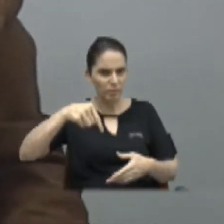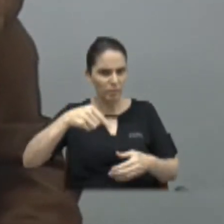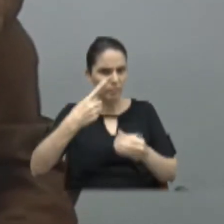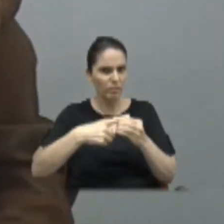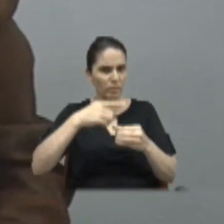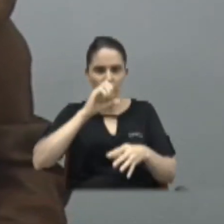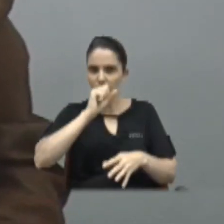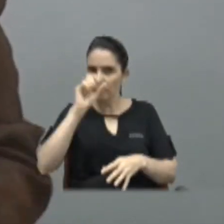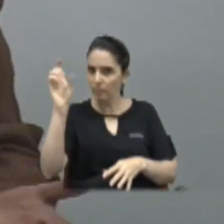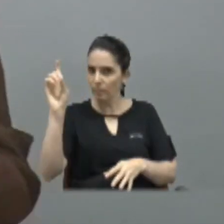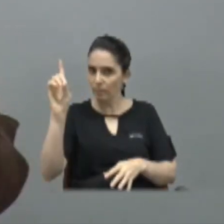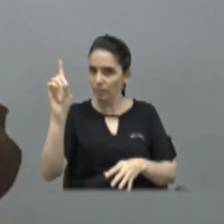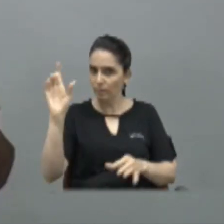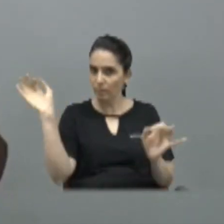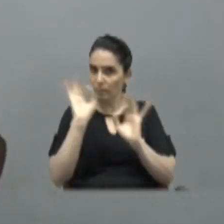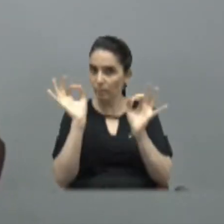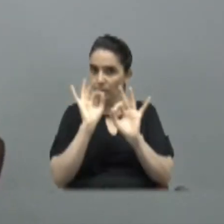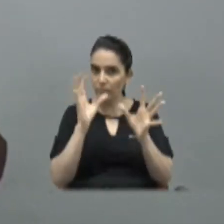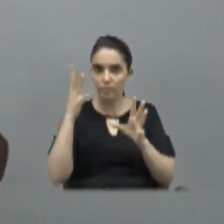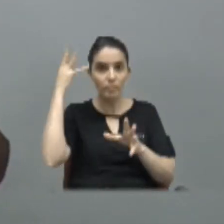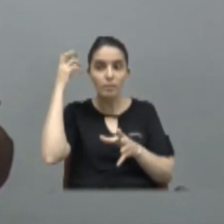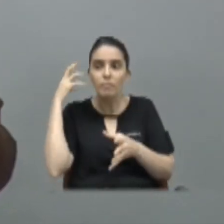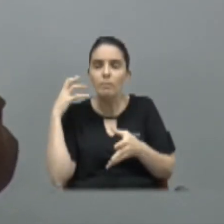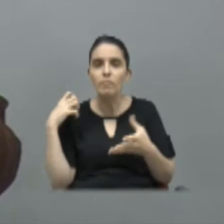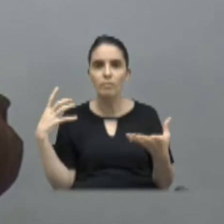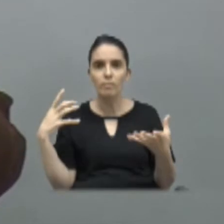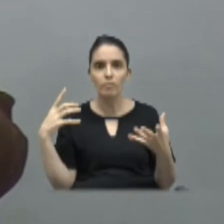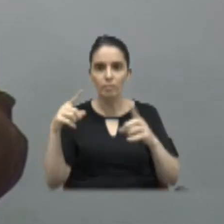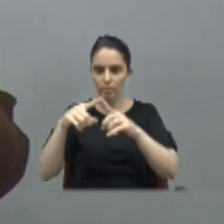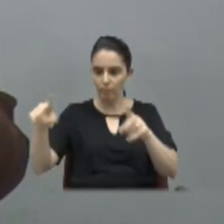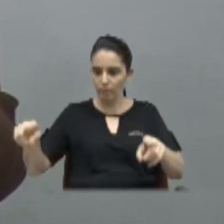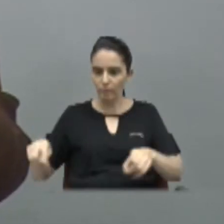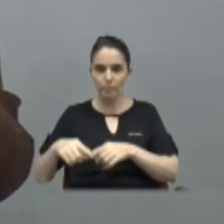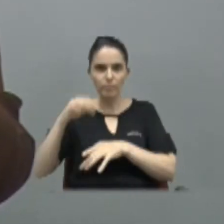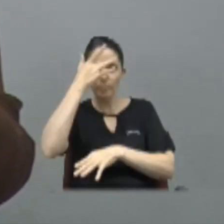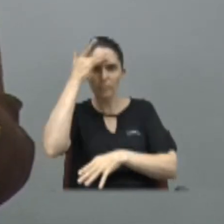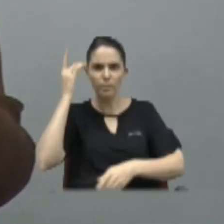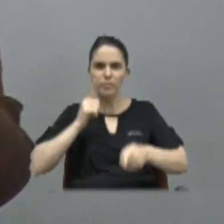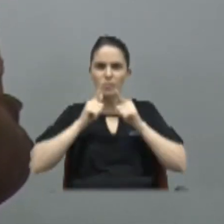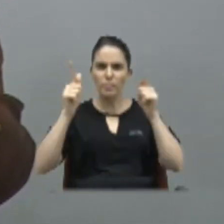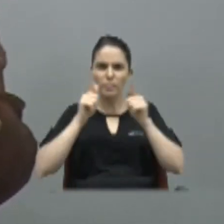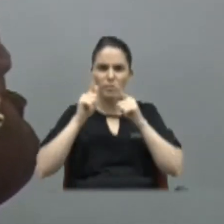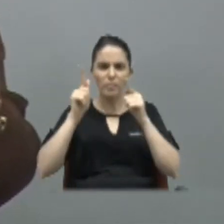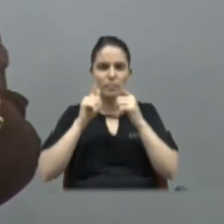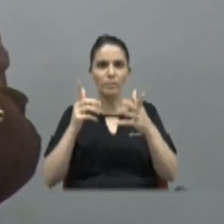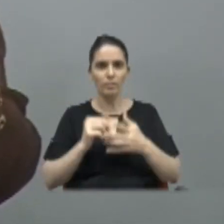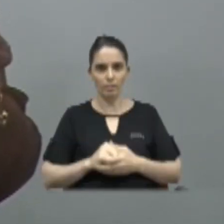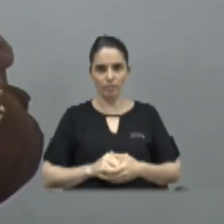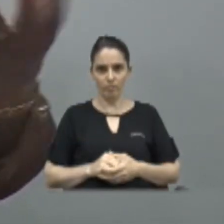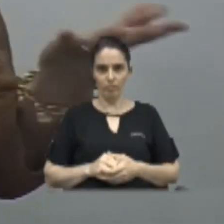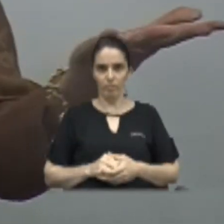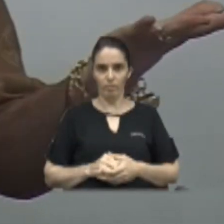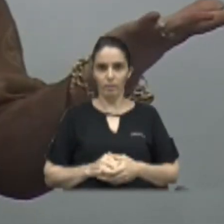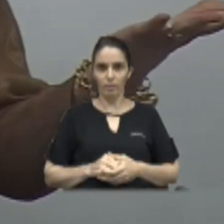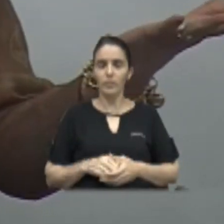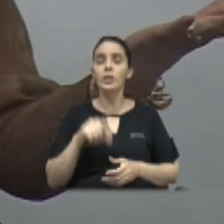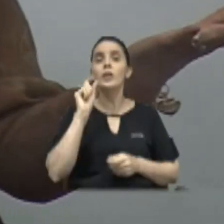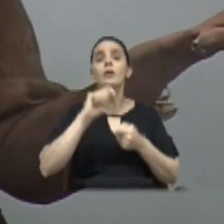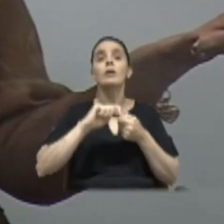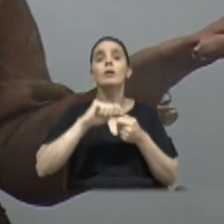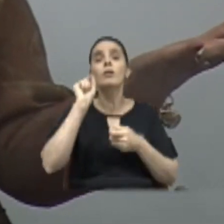Lugobo, nosso gabinete está assim, ó, fervendo, fervendo. E a gente faz o quê? O que, que a gente faz,